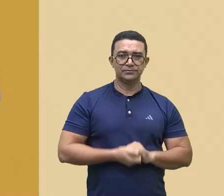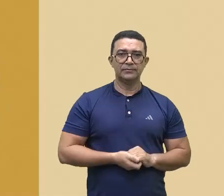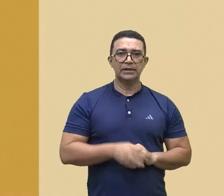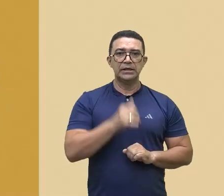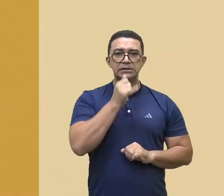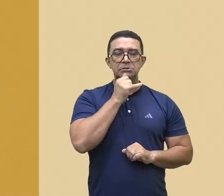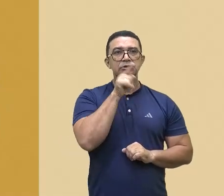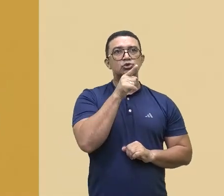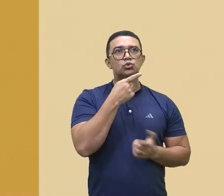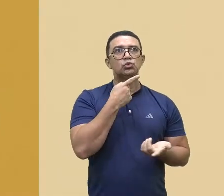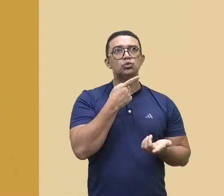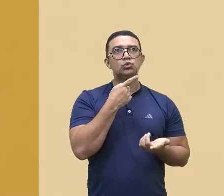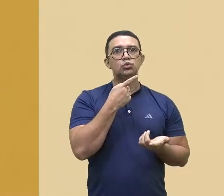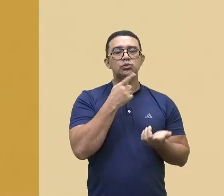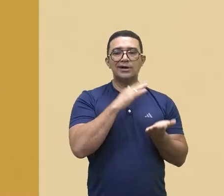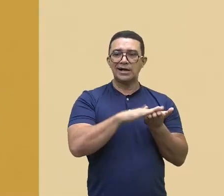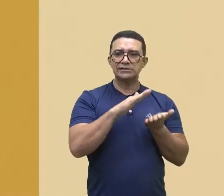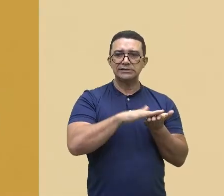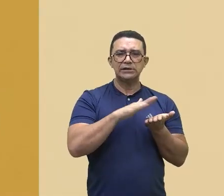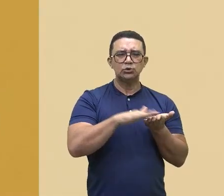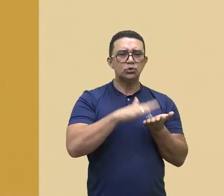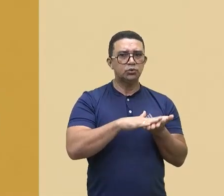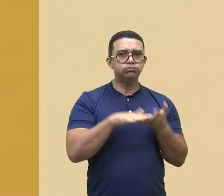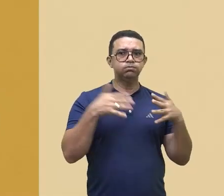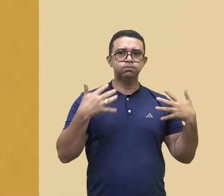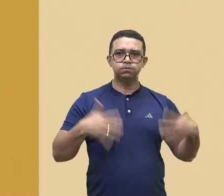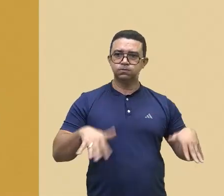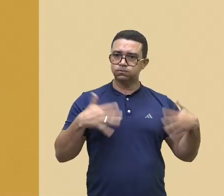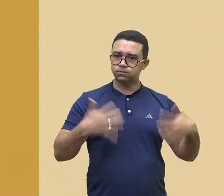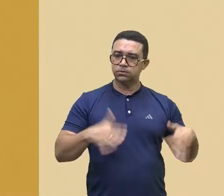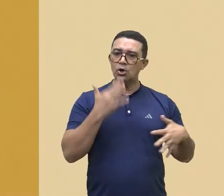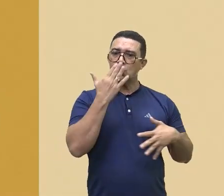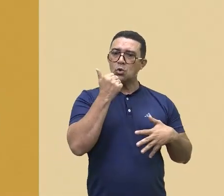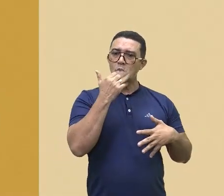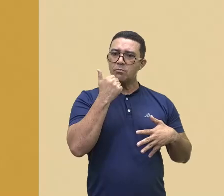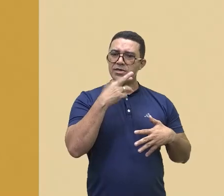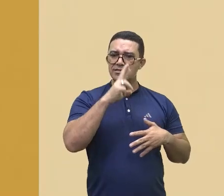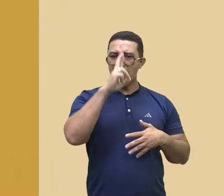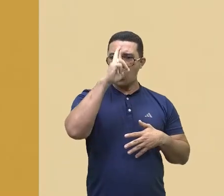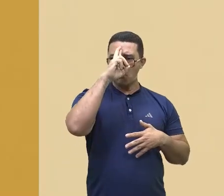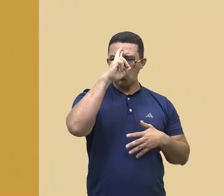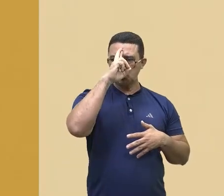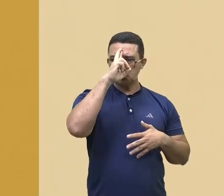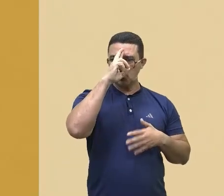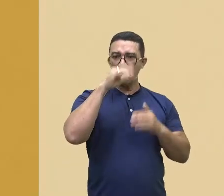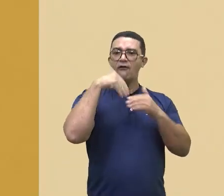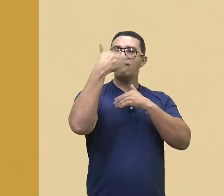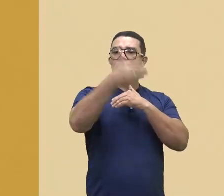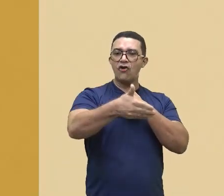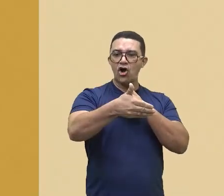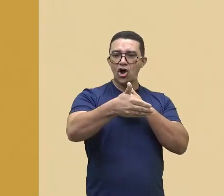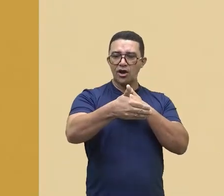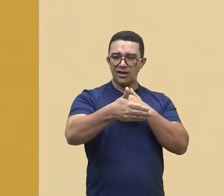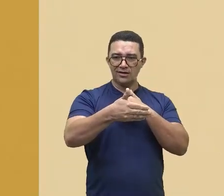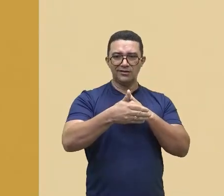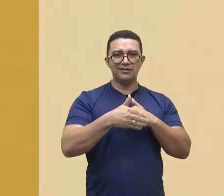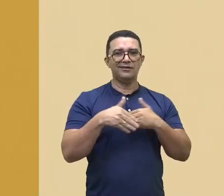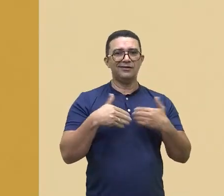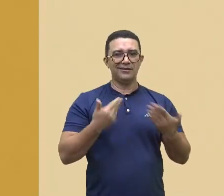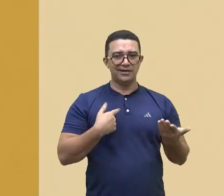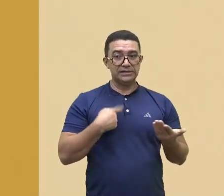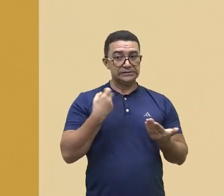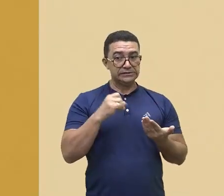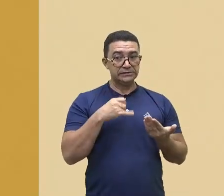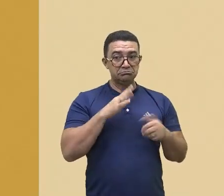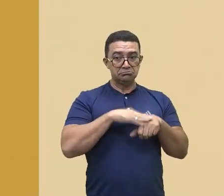se você está gastando muito com almoçar fora todo dia, por exemplo. Se você gastar menos fazendo